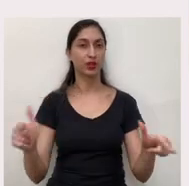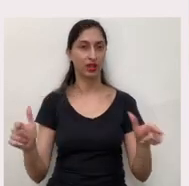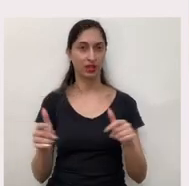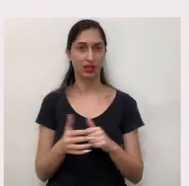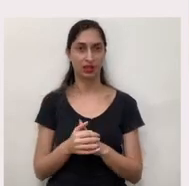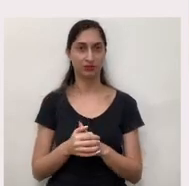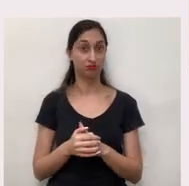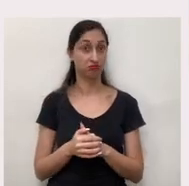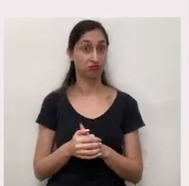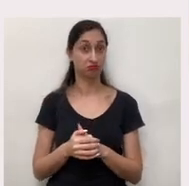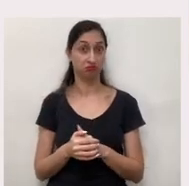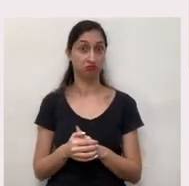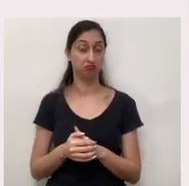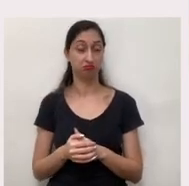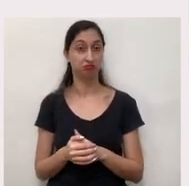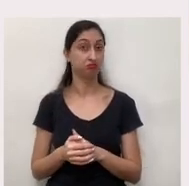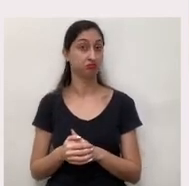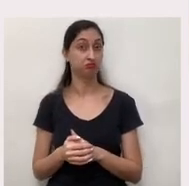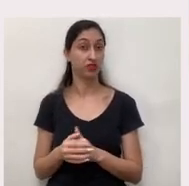acho que a gente tem